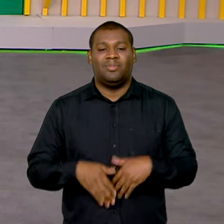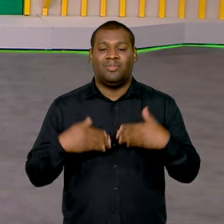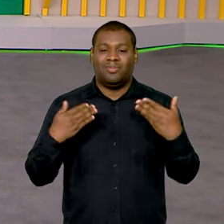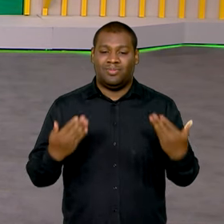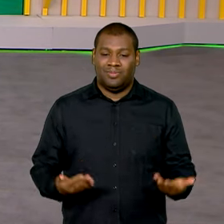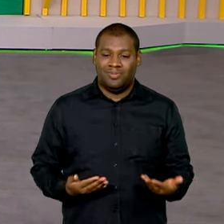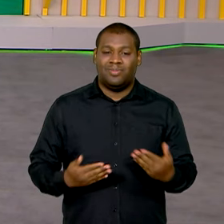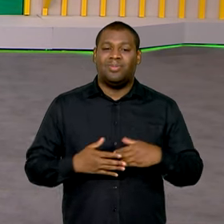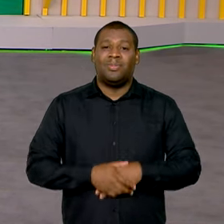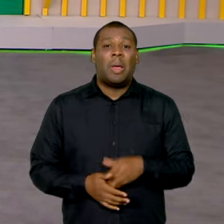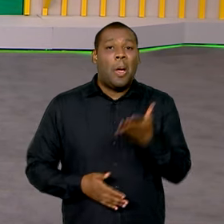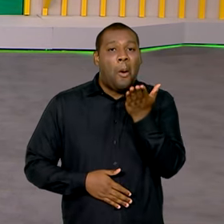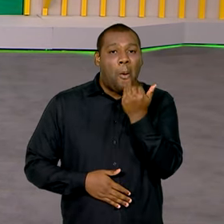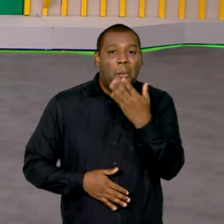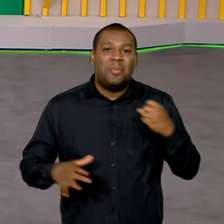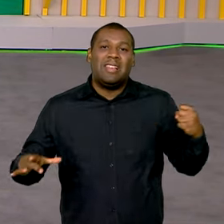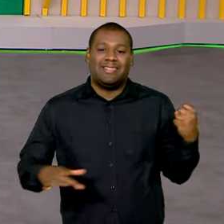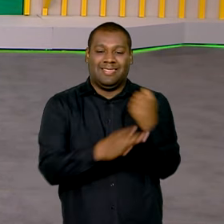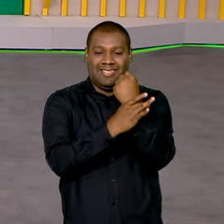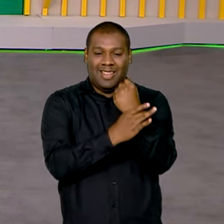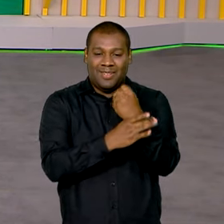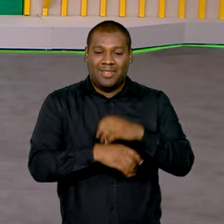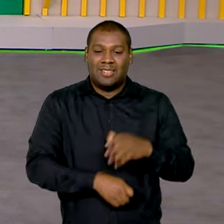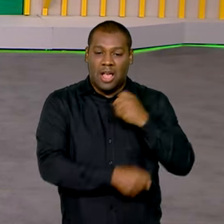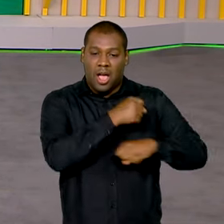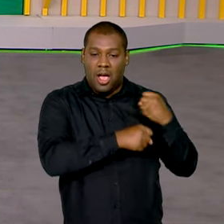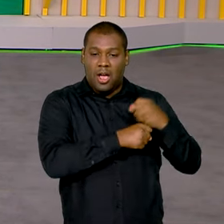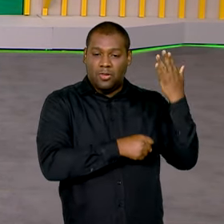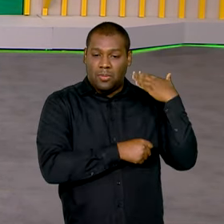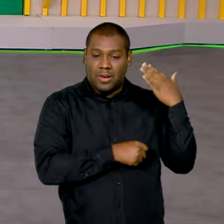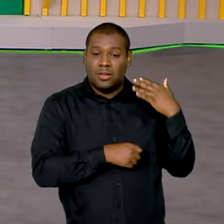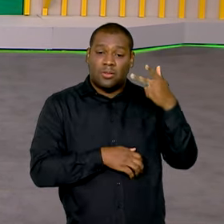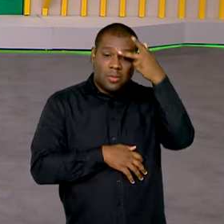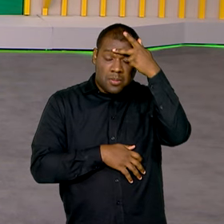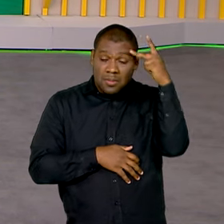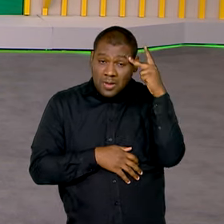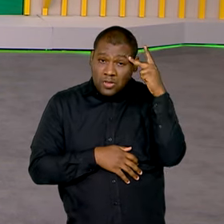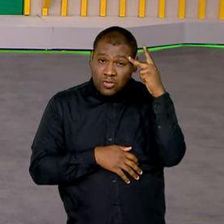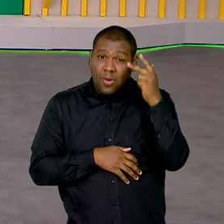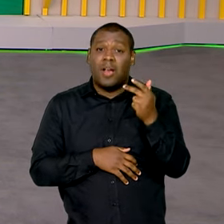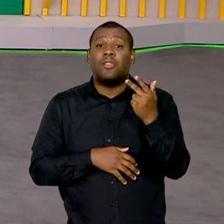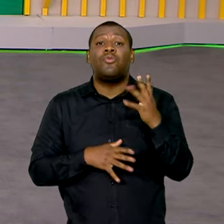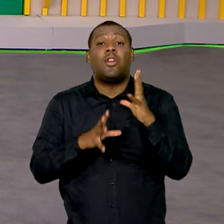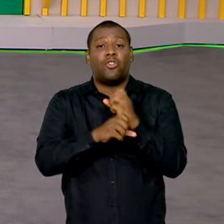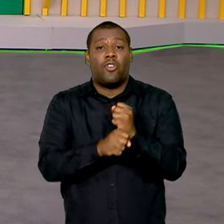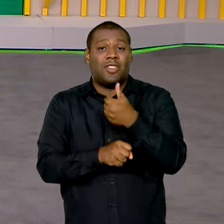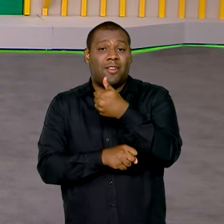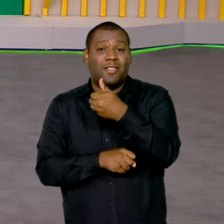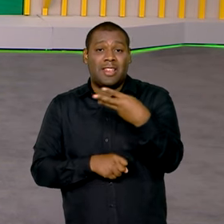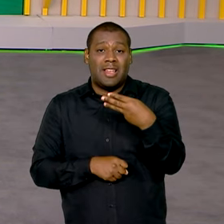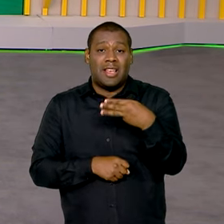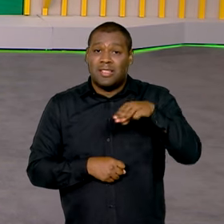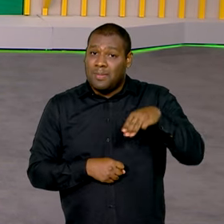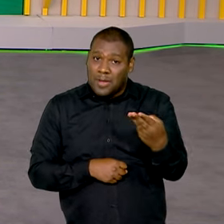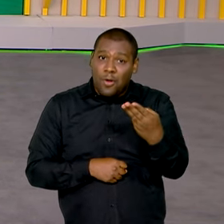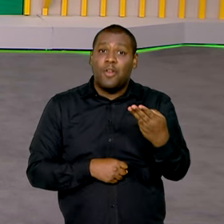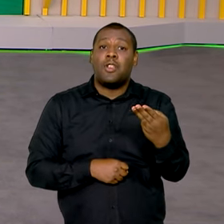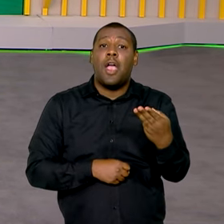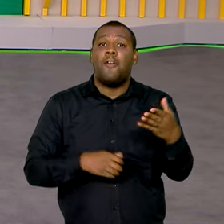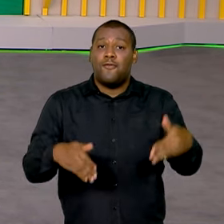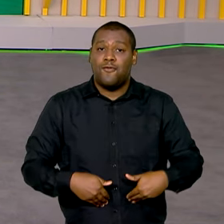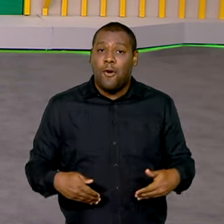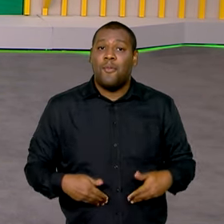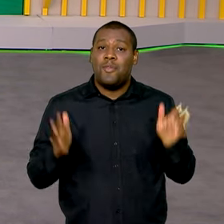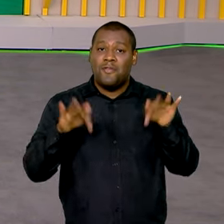Mais segurança alimentar. No ano passado, 13 milhões de pessoas deixaram de passar fome no Brasil. É